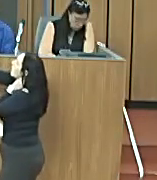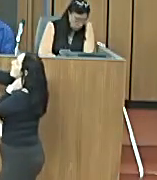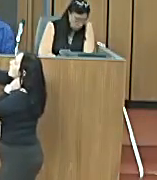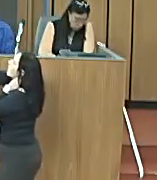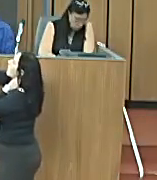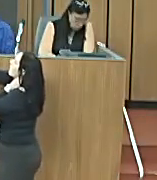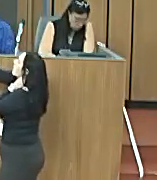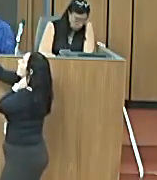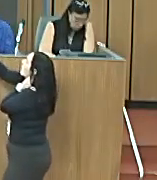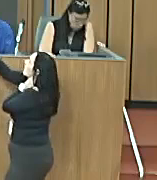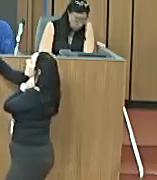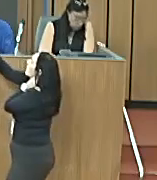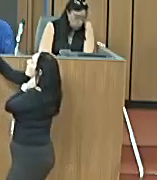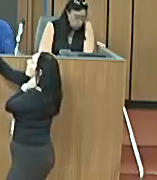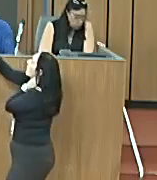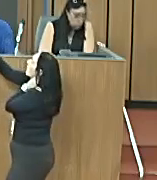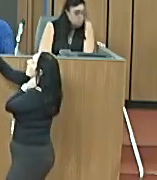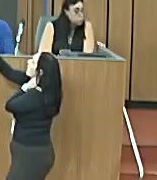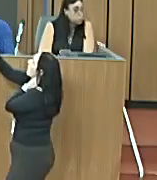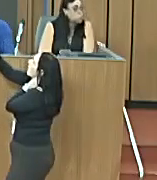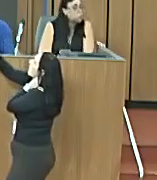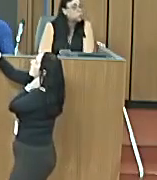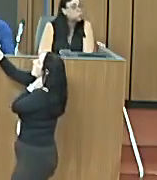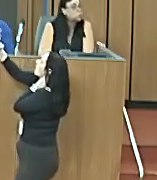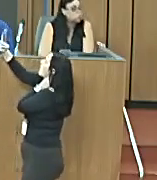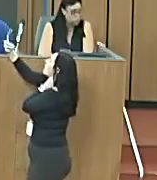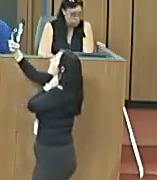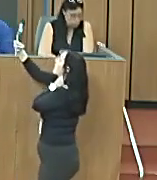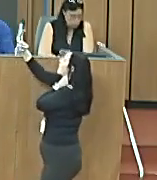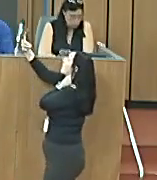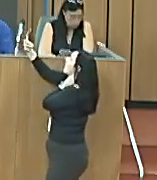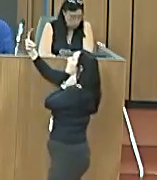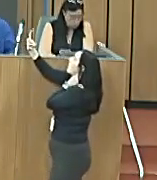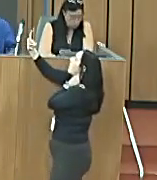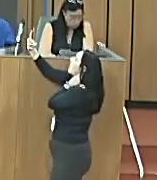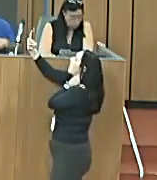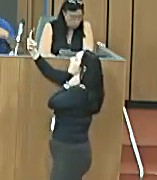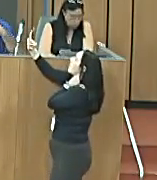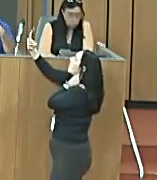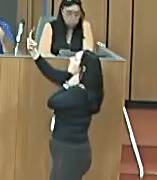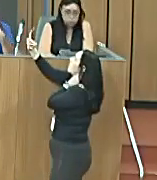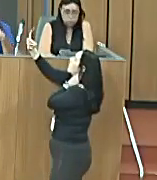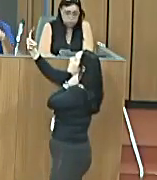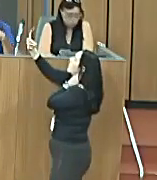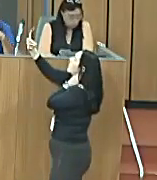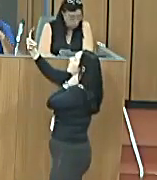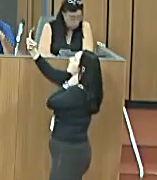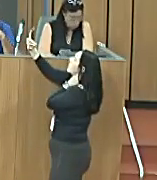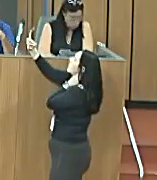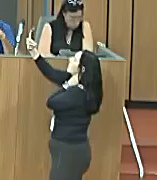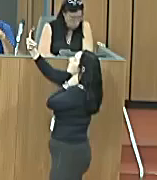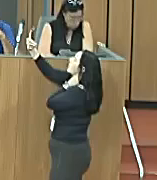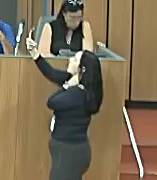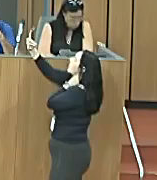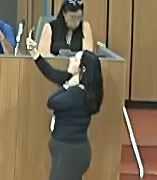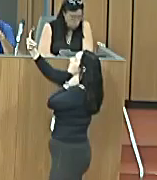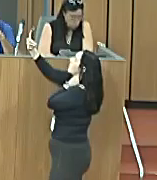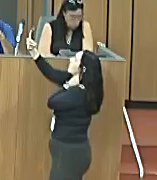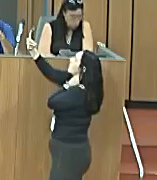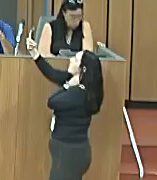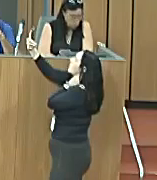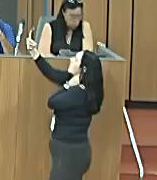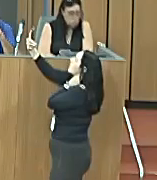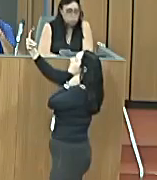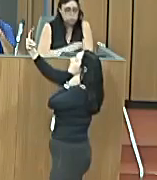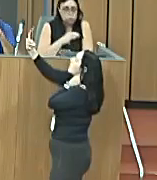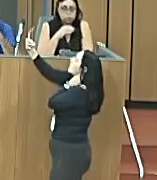como secretário e notório a todos nós que o secretário de estado né tem um salário que se você for olhar o salário